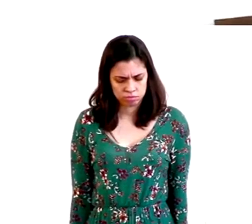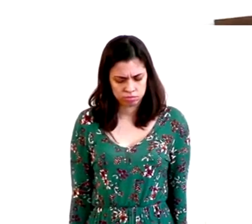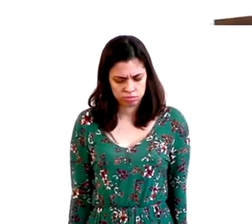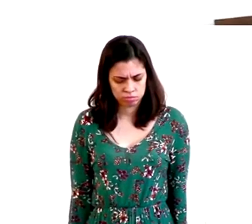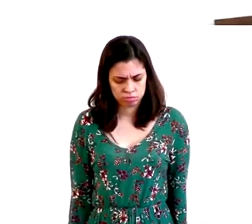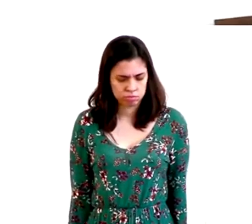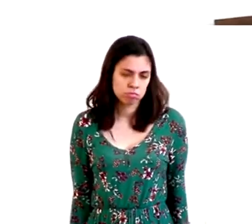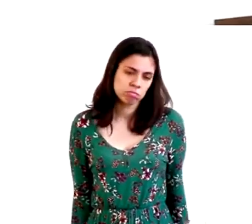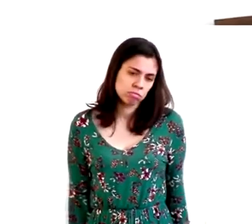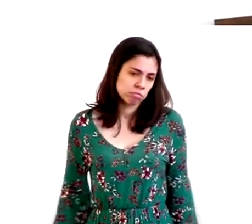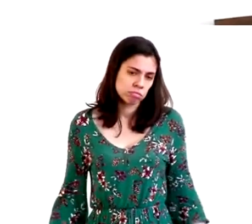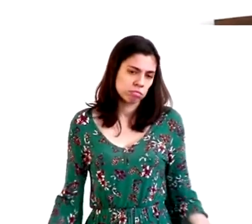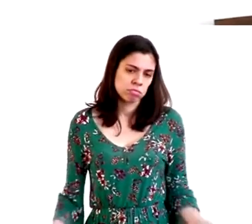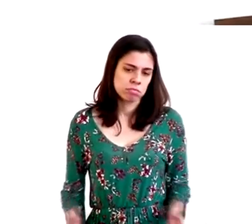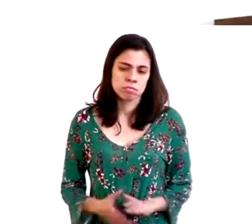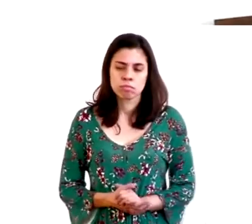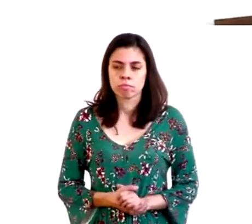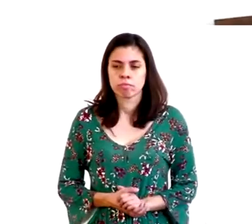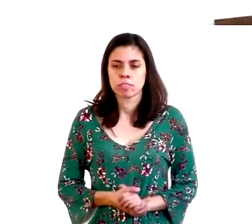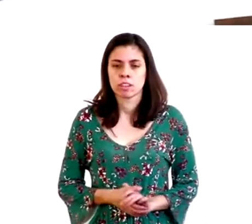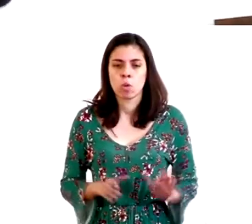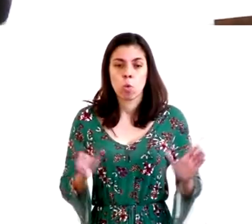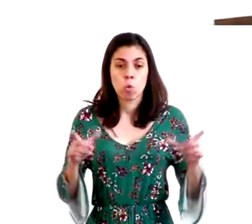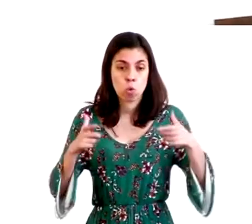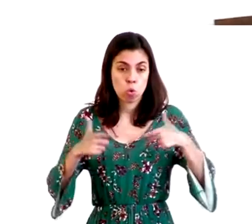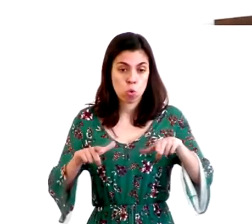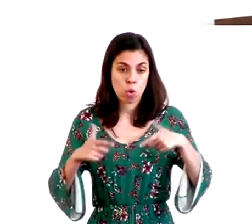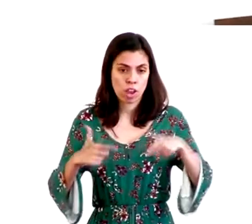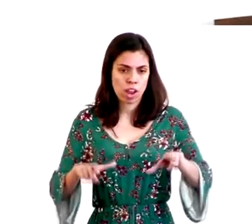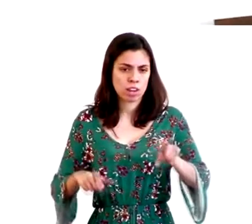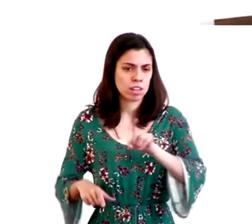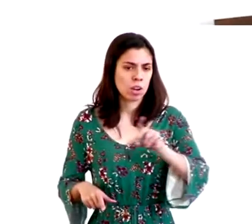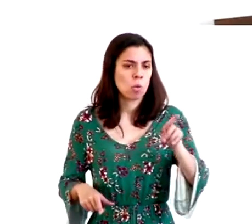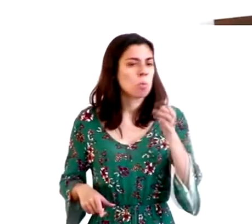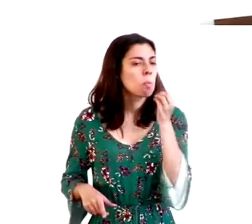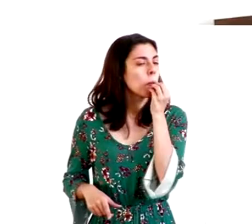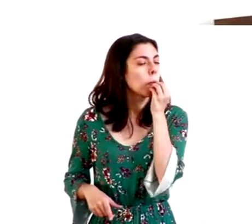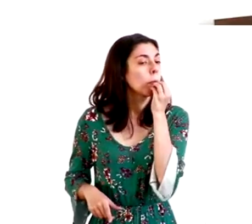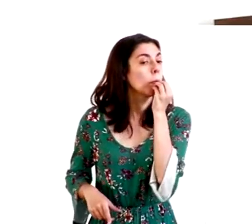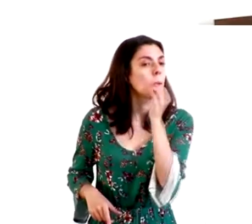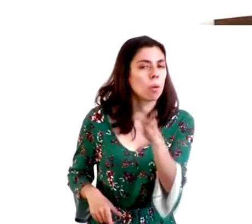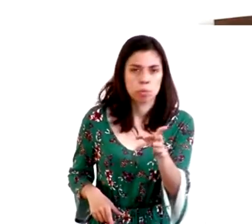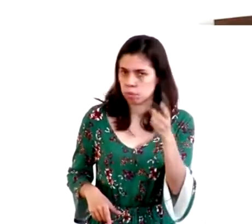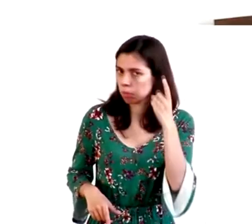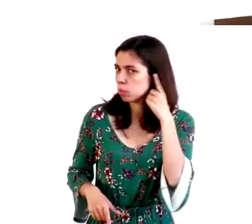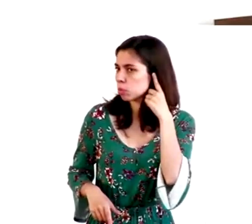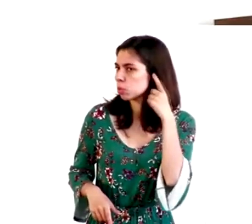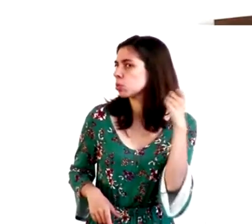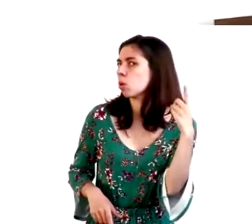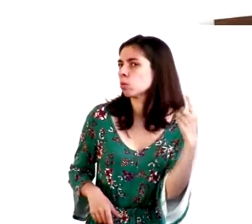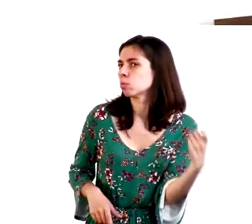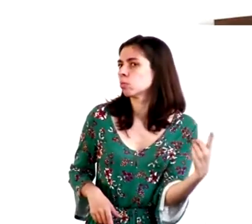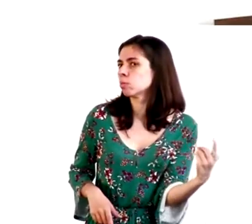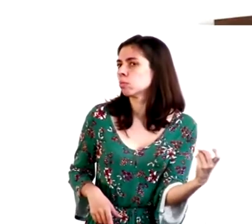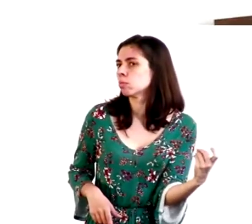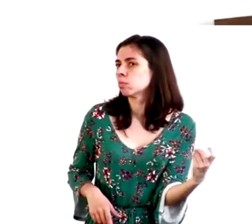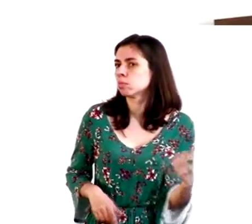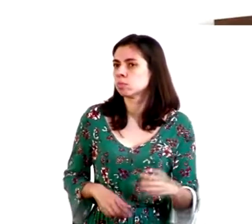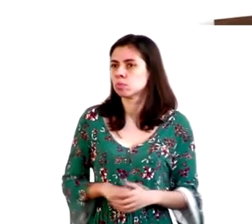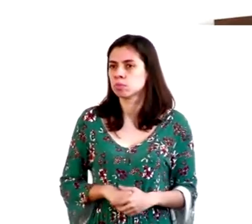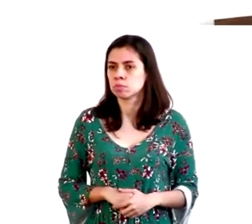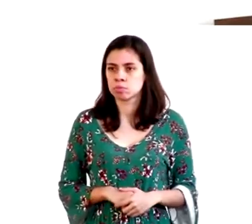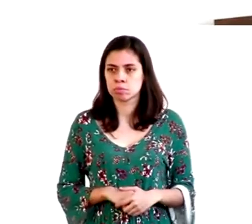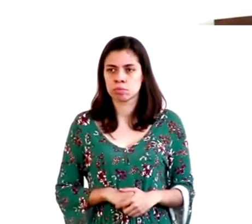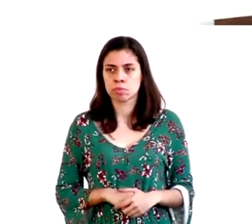estivesse num patamar mais alto para que as multidões o ouvissem. Os montes na Escritura Sagrada